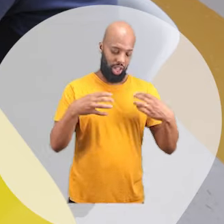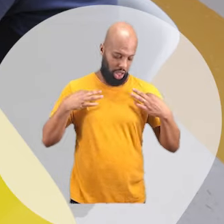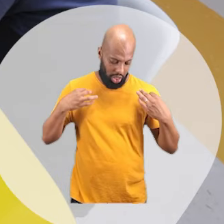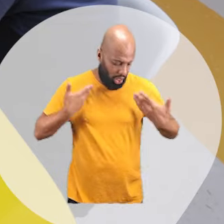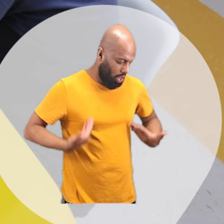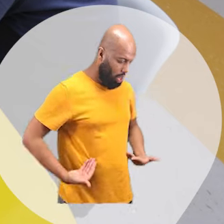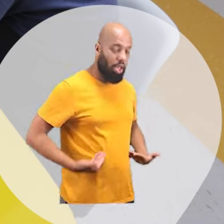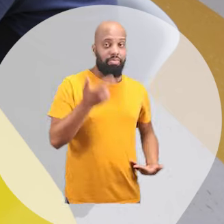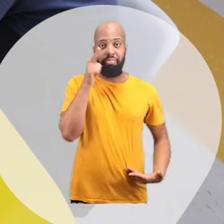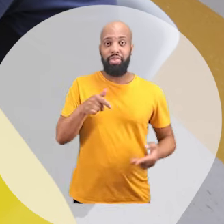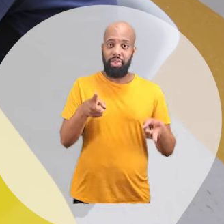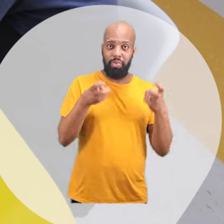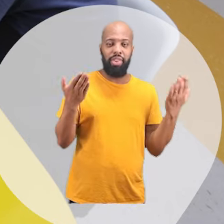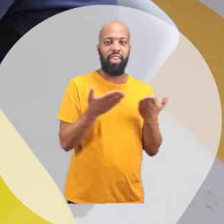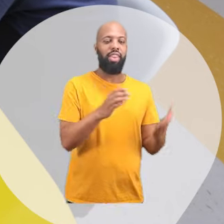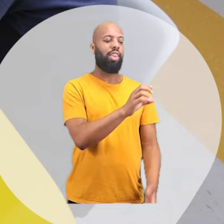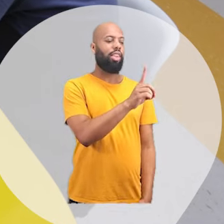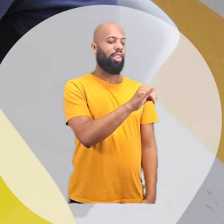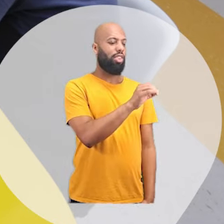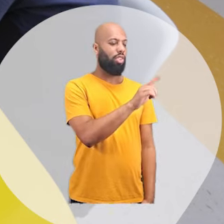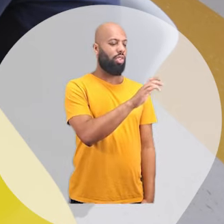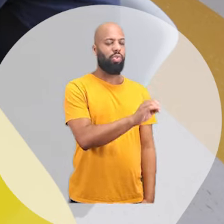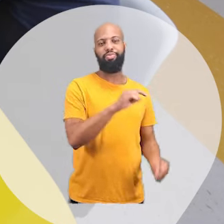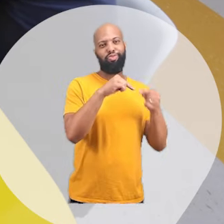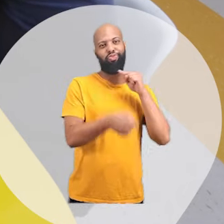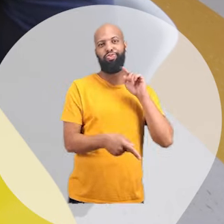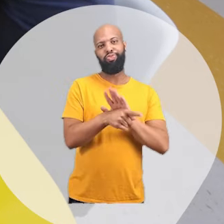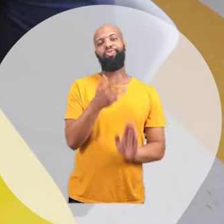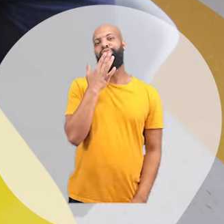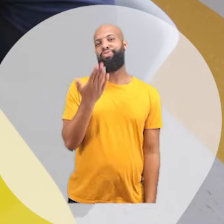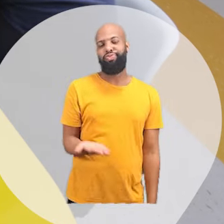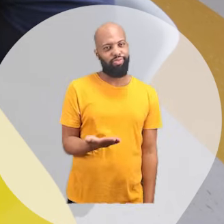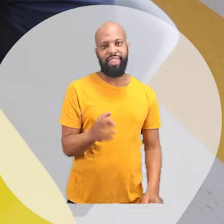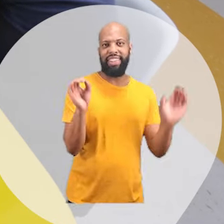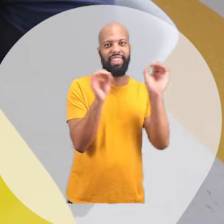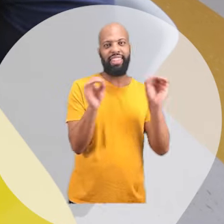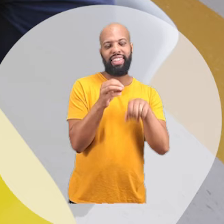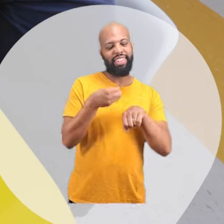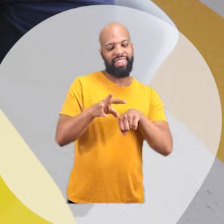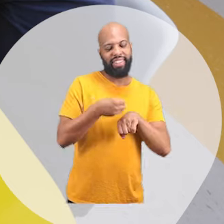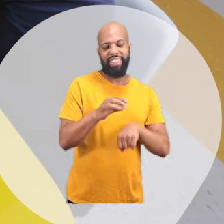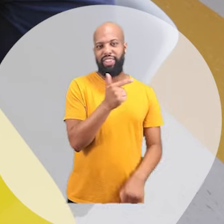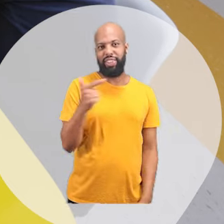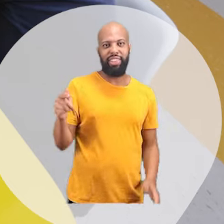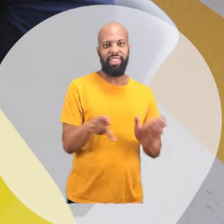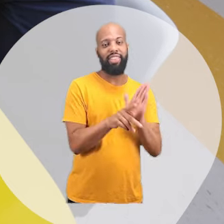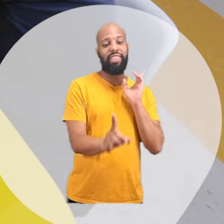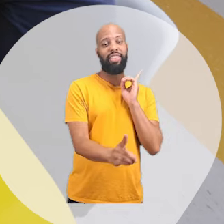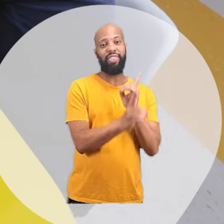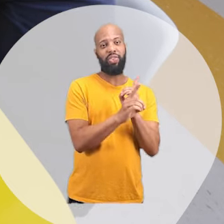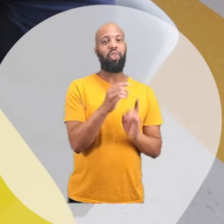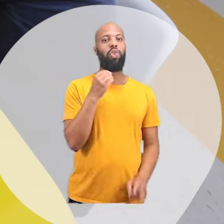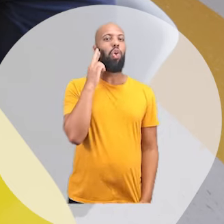lookinho gente como vocês podem perceber Diogo não está na paleta ele não recebeu as orientações do